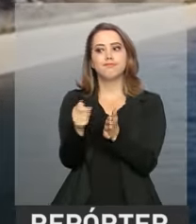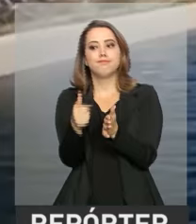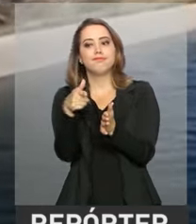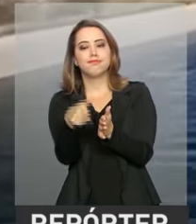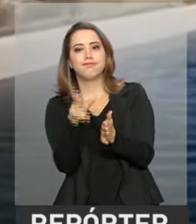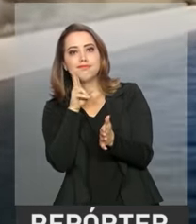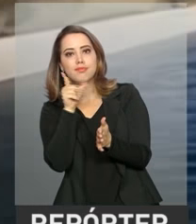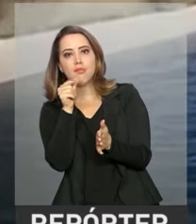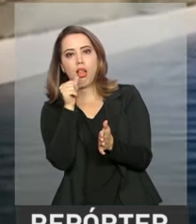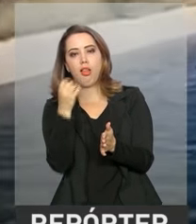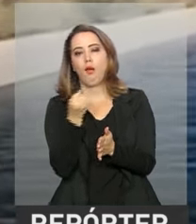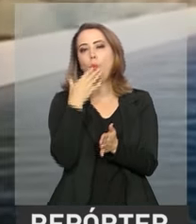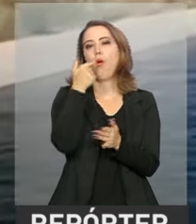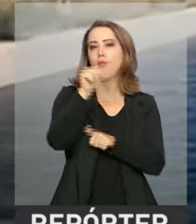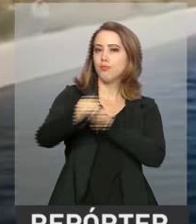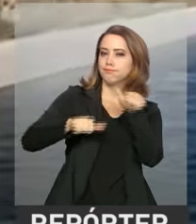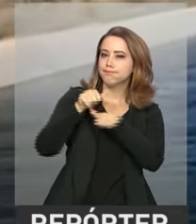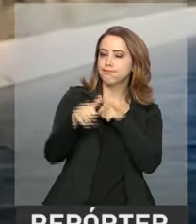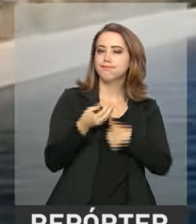gente.